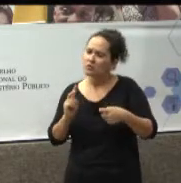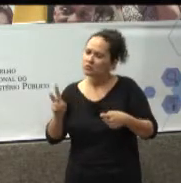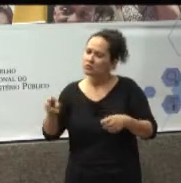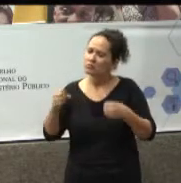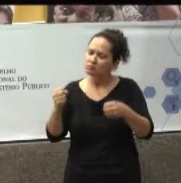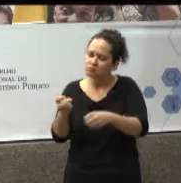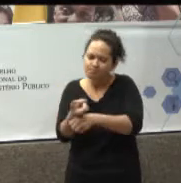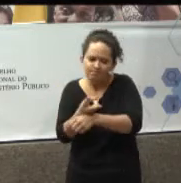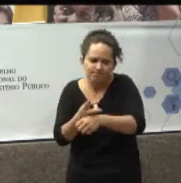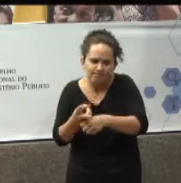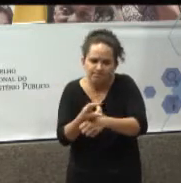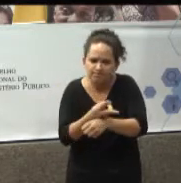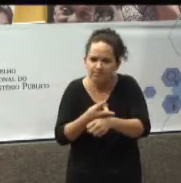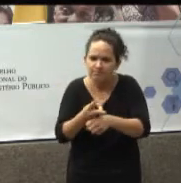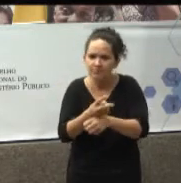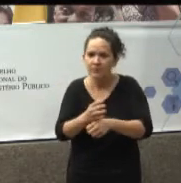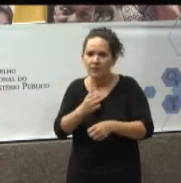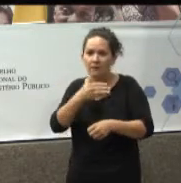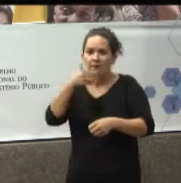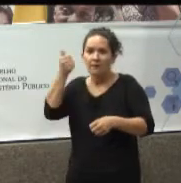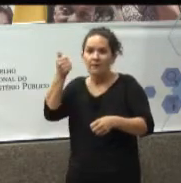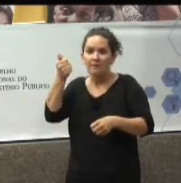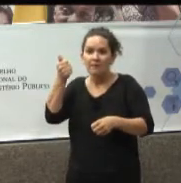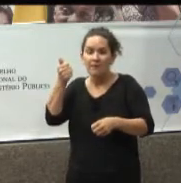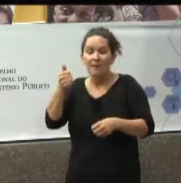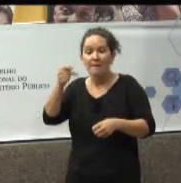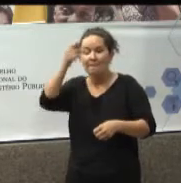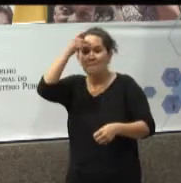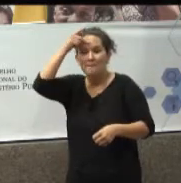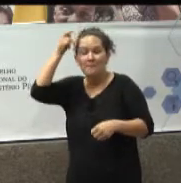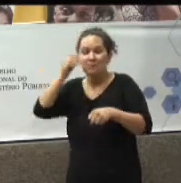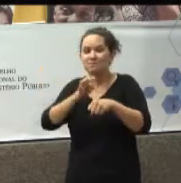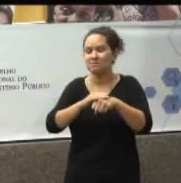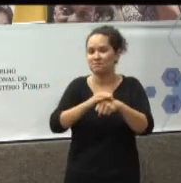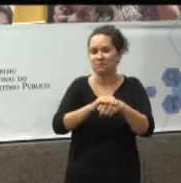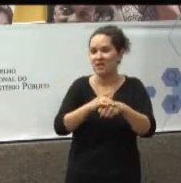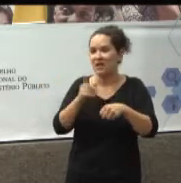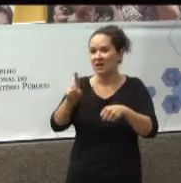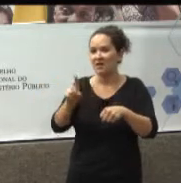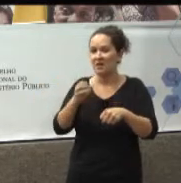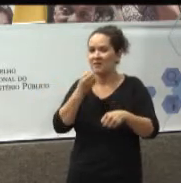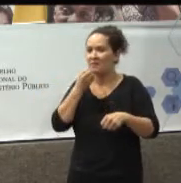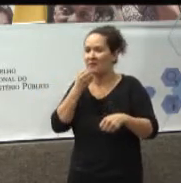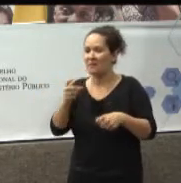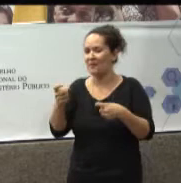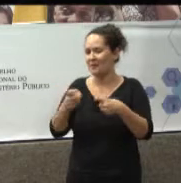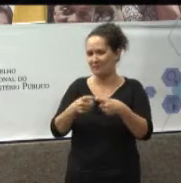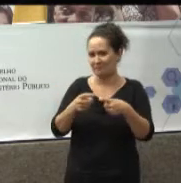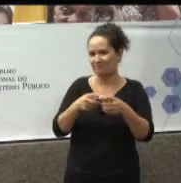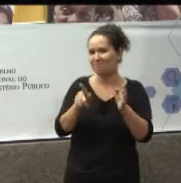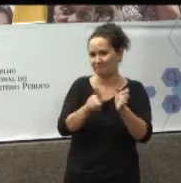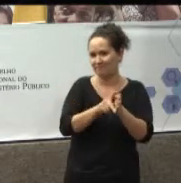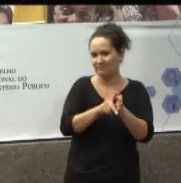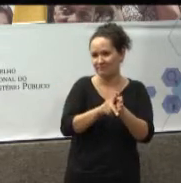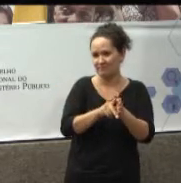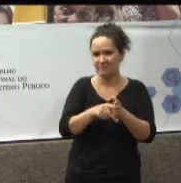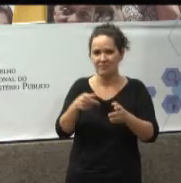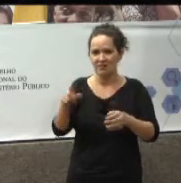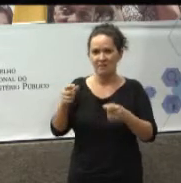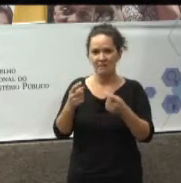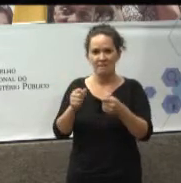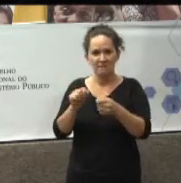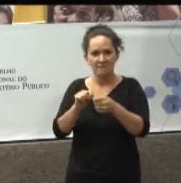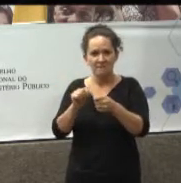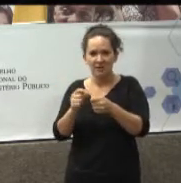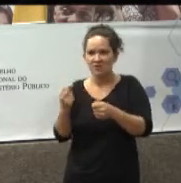procurar o que é vantajoso para o doente e não o que é bom para o médico e que não se faz dinheiro com